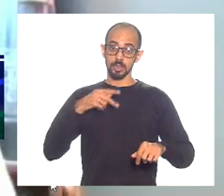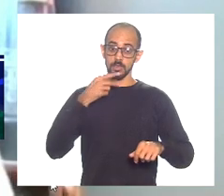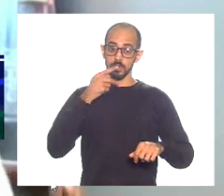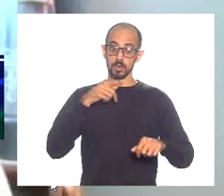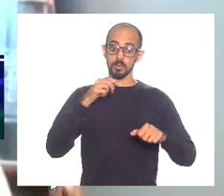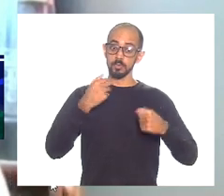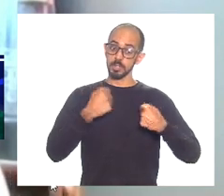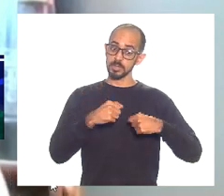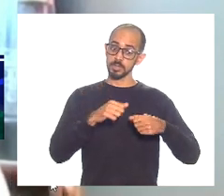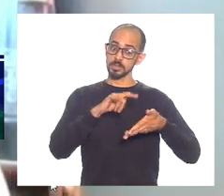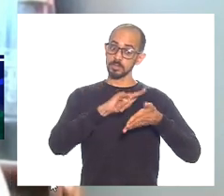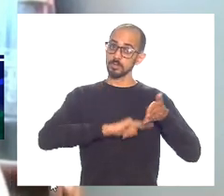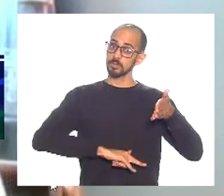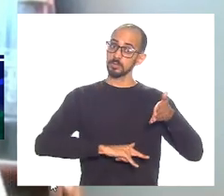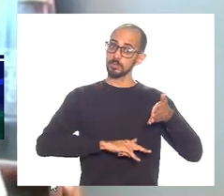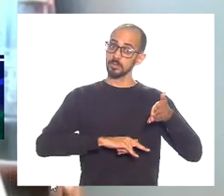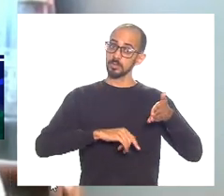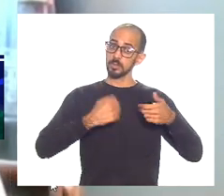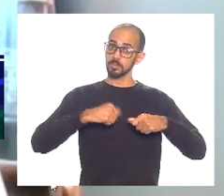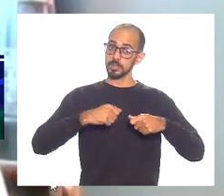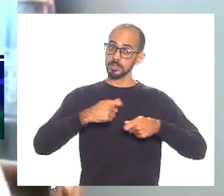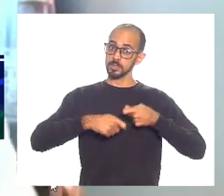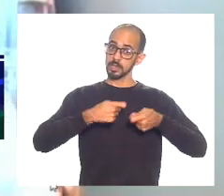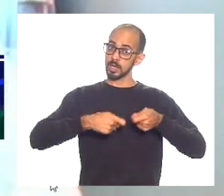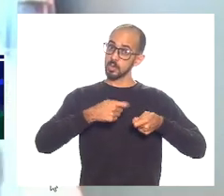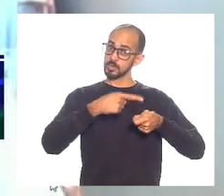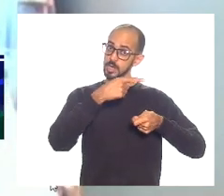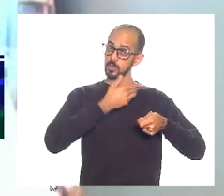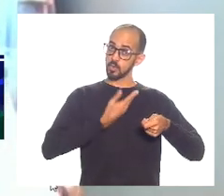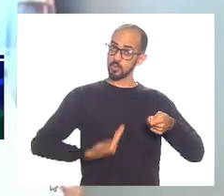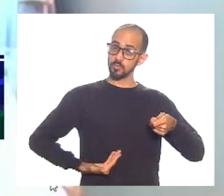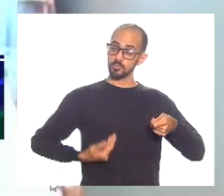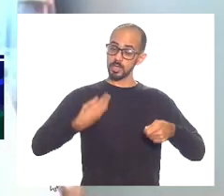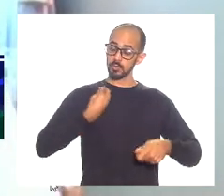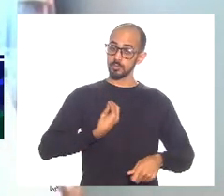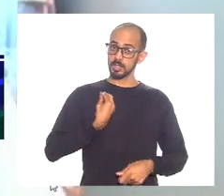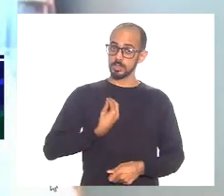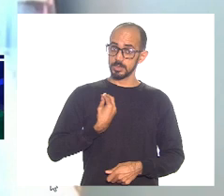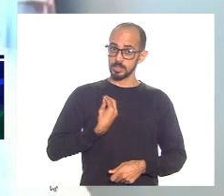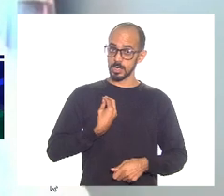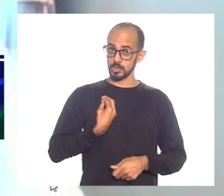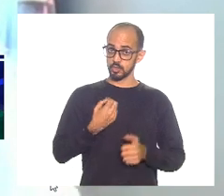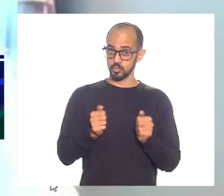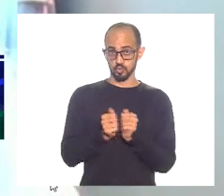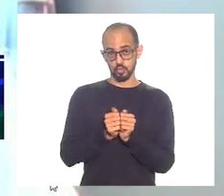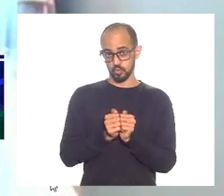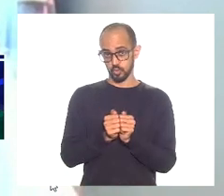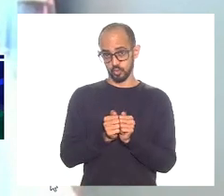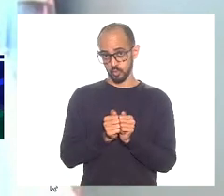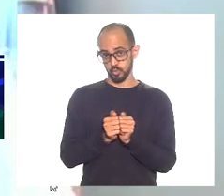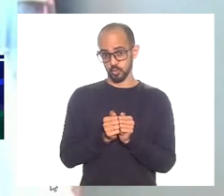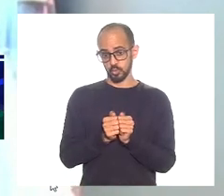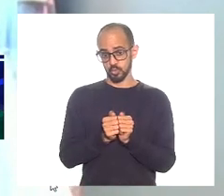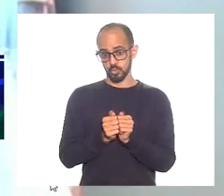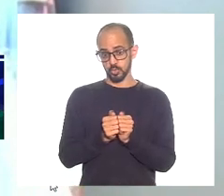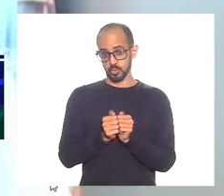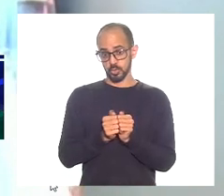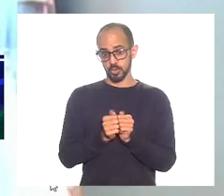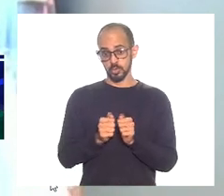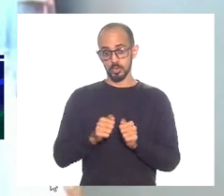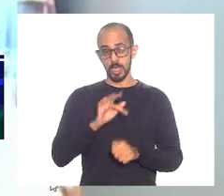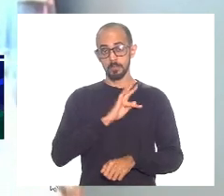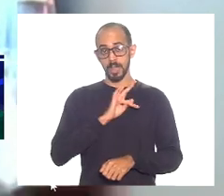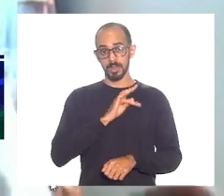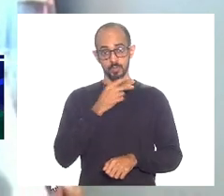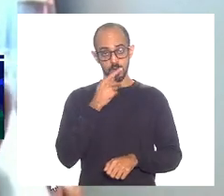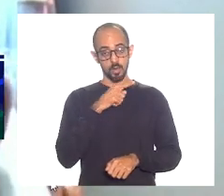negociado com o governo presente nessa reunião. E a questão da Marta é muito relevante,